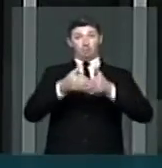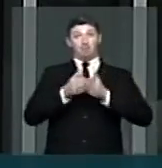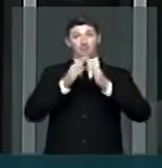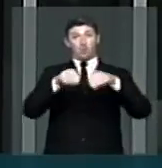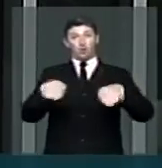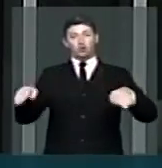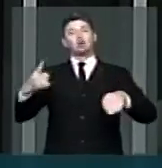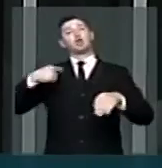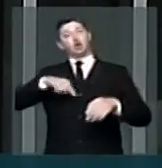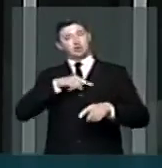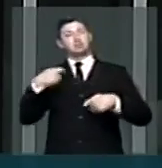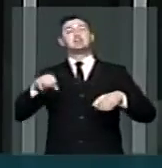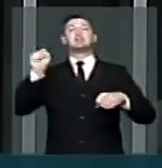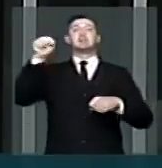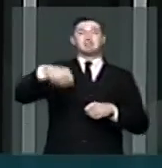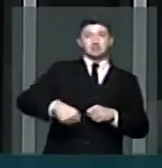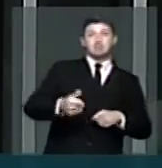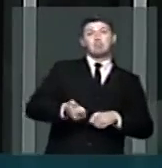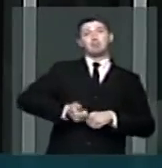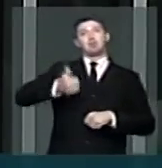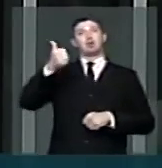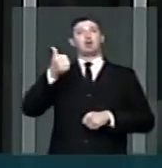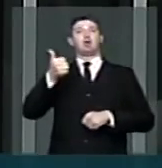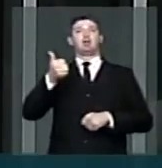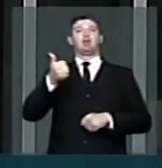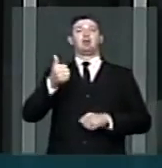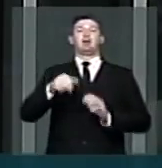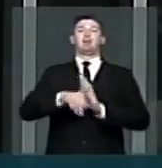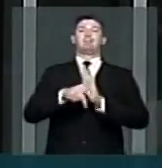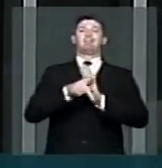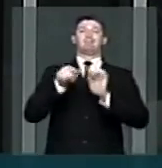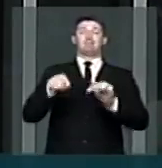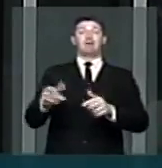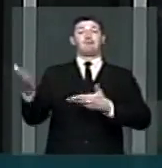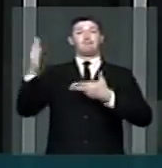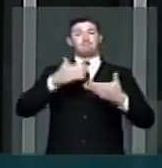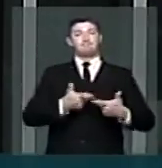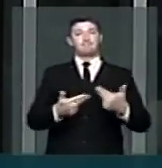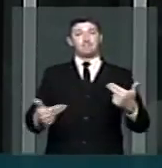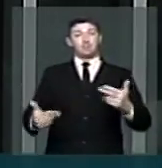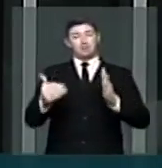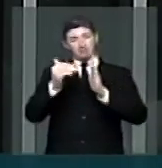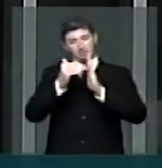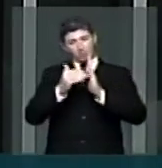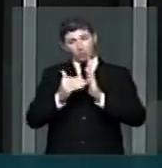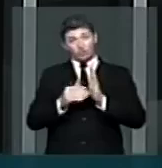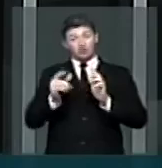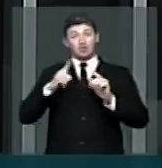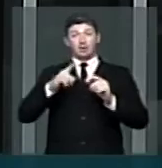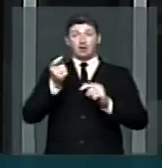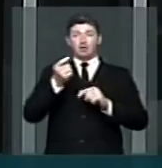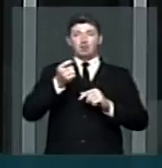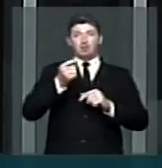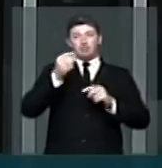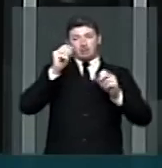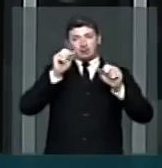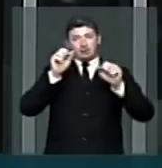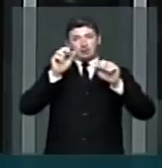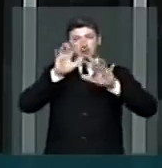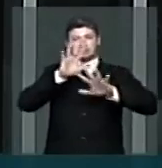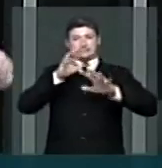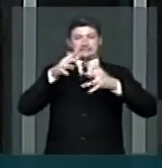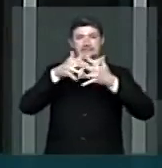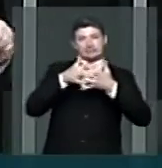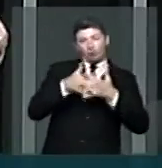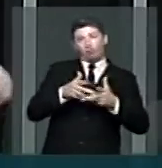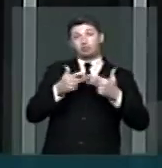preciso sim aperfeiçoar essa medida provisória, trazer pontos que são pontos pouco transparentes, como a falta de licitação das